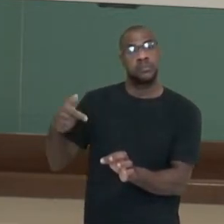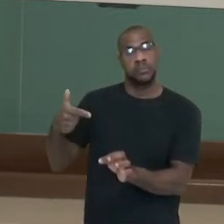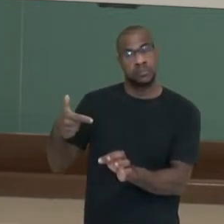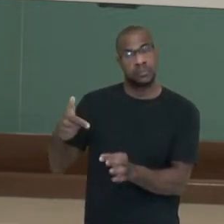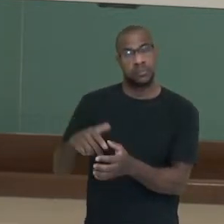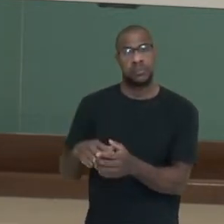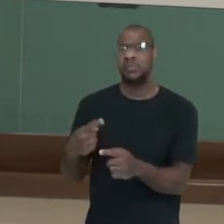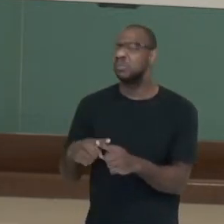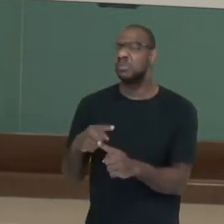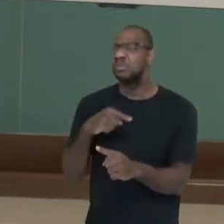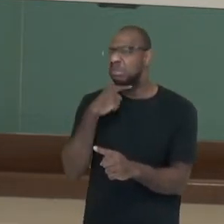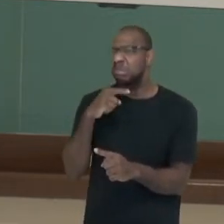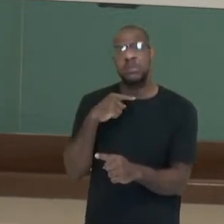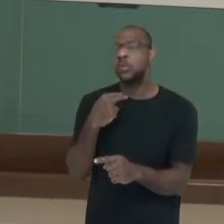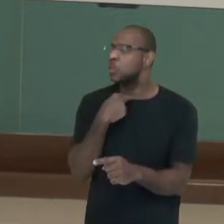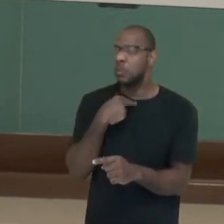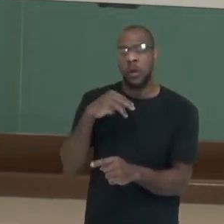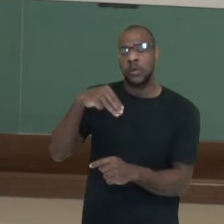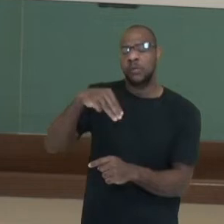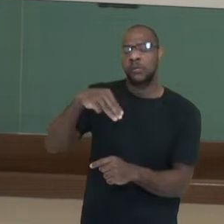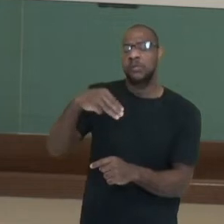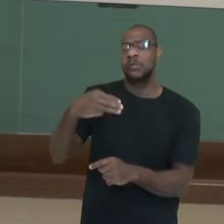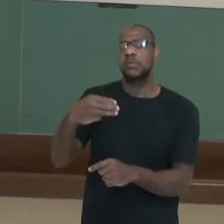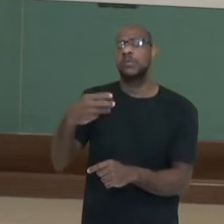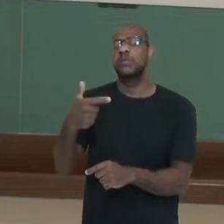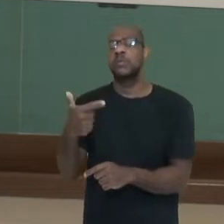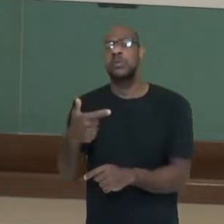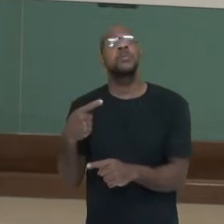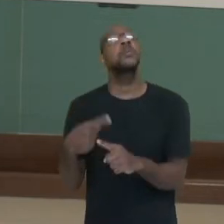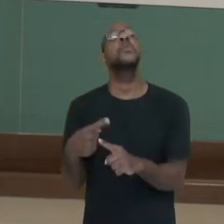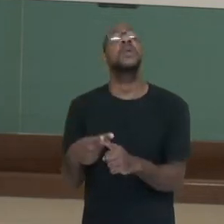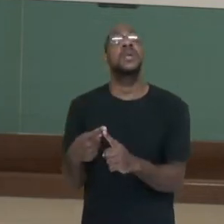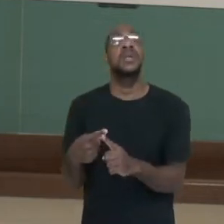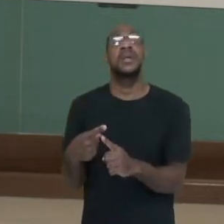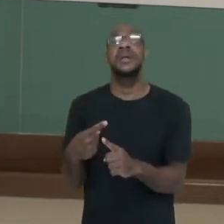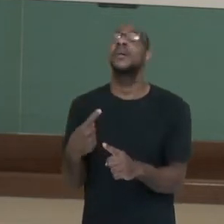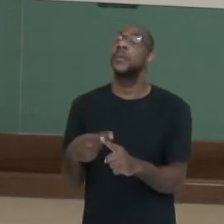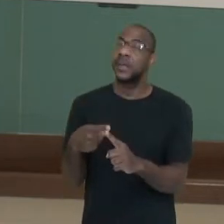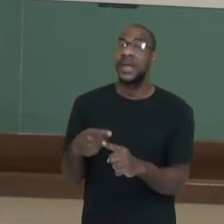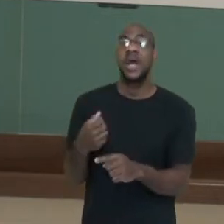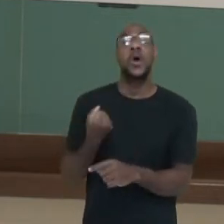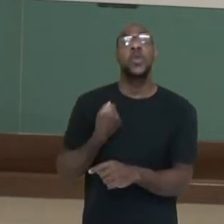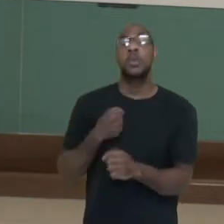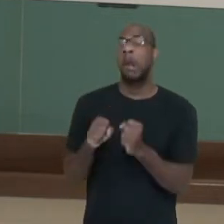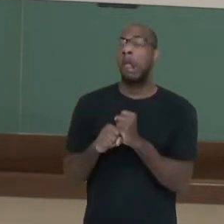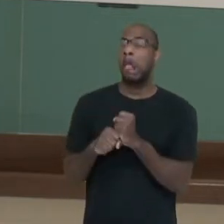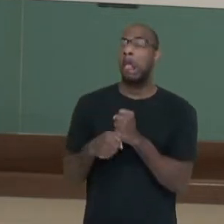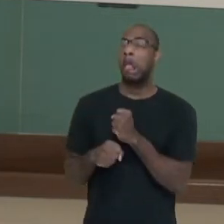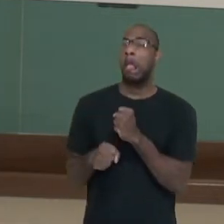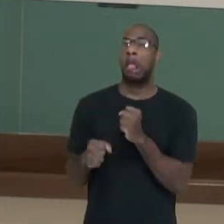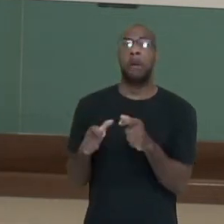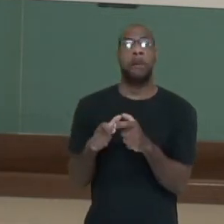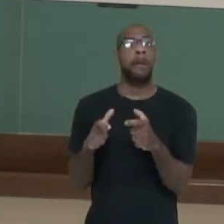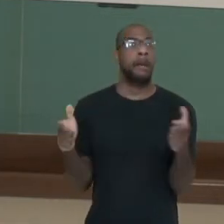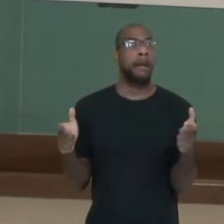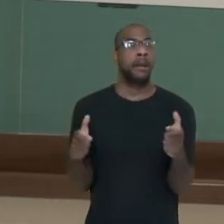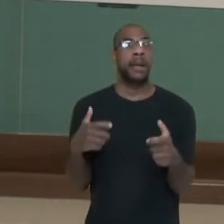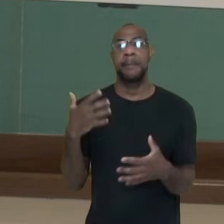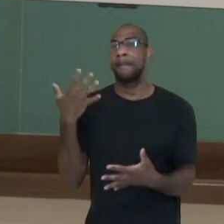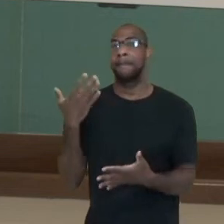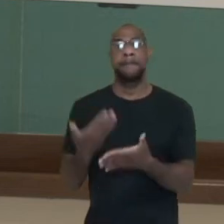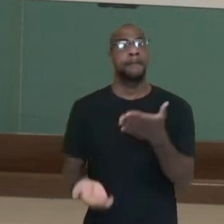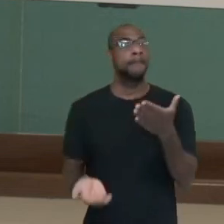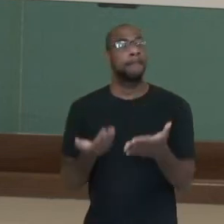quadrado, centímetro quadrado? Porque eu ficaria com um número muito grande e eu perco a noção de